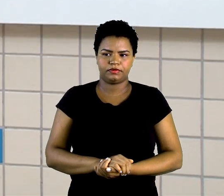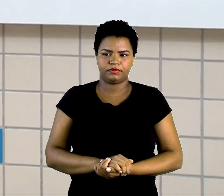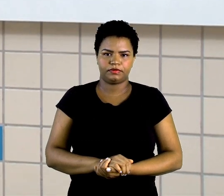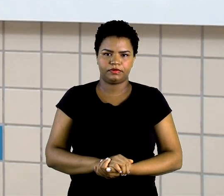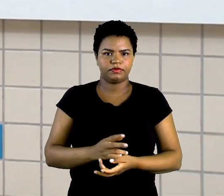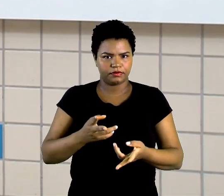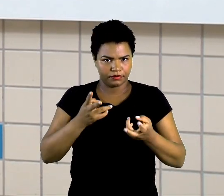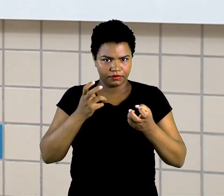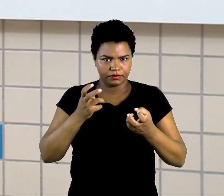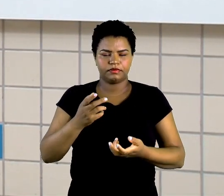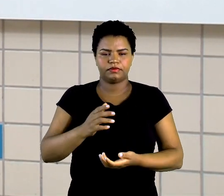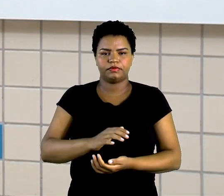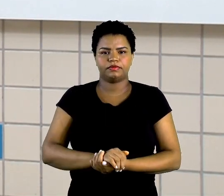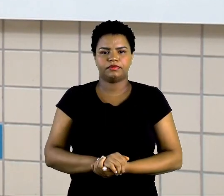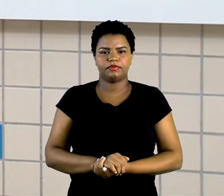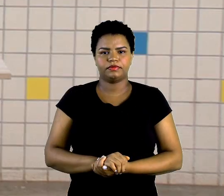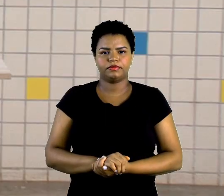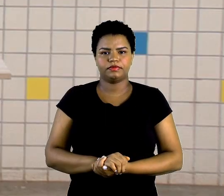Observe só.